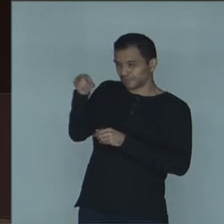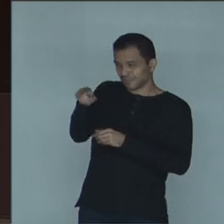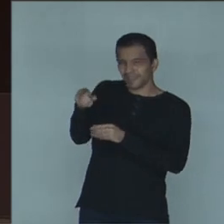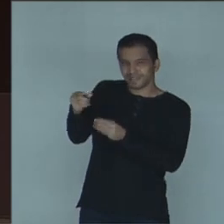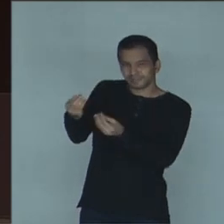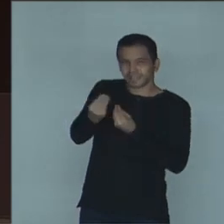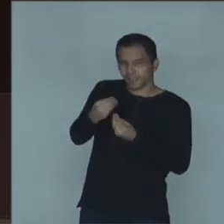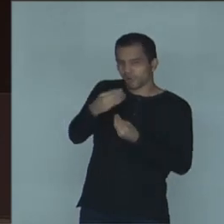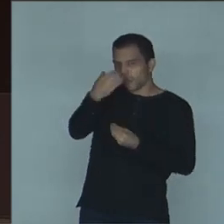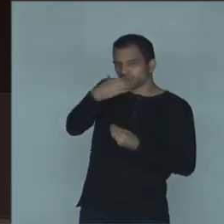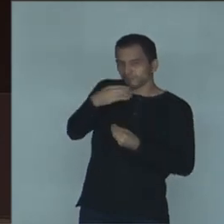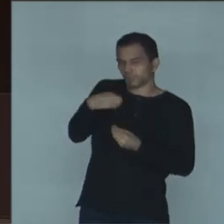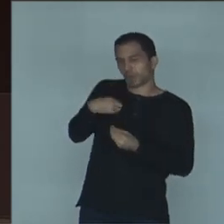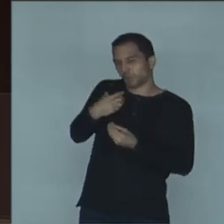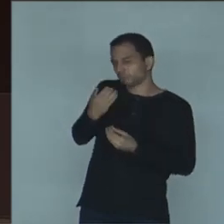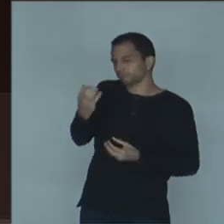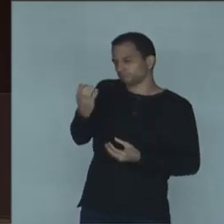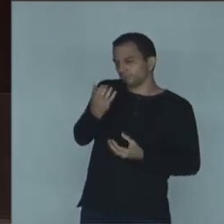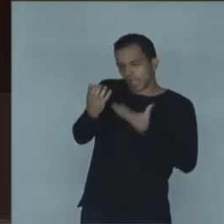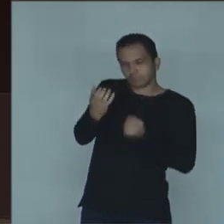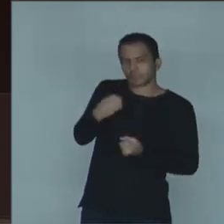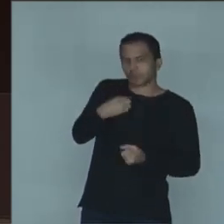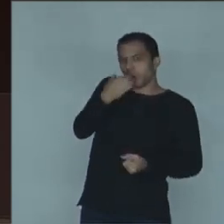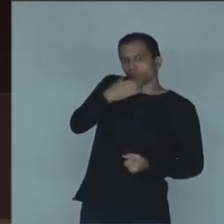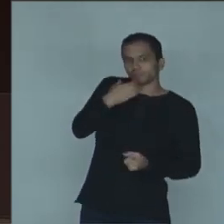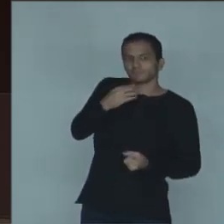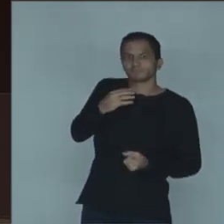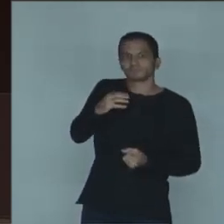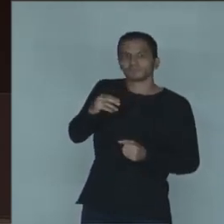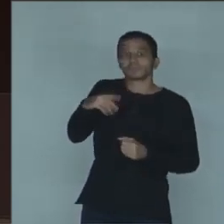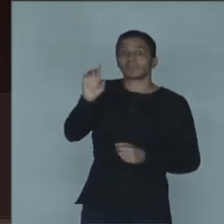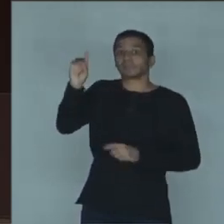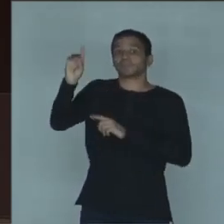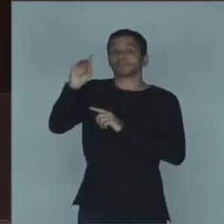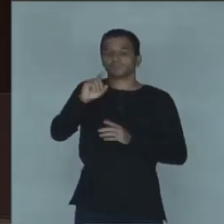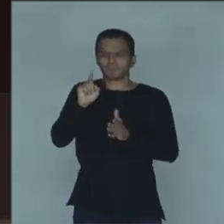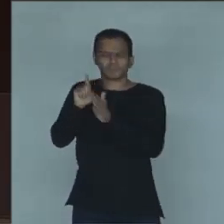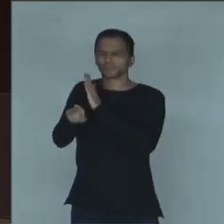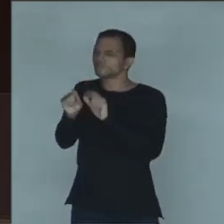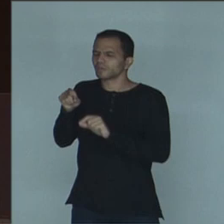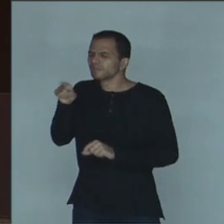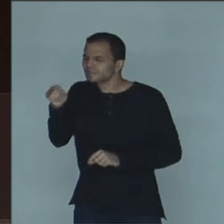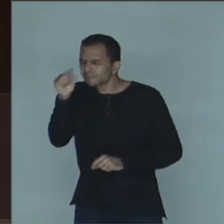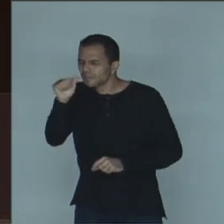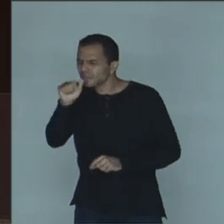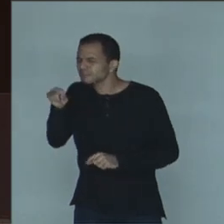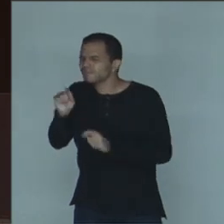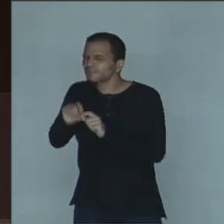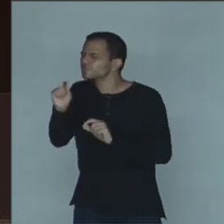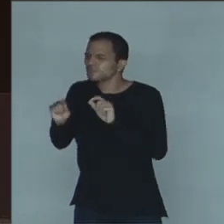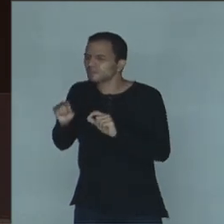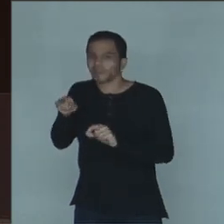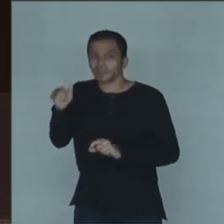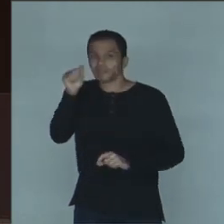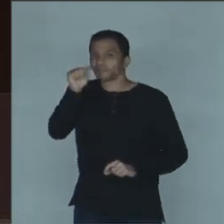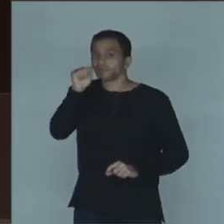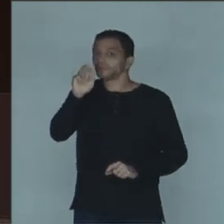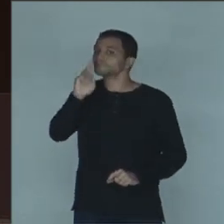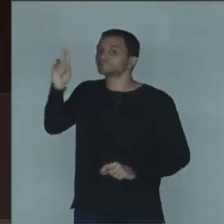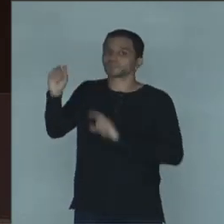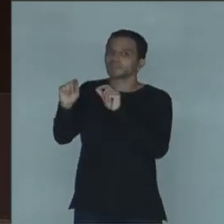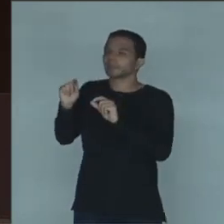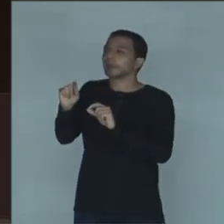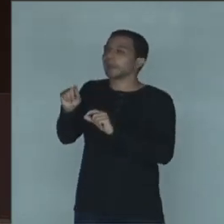da árvore e eu comi o Senhor Deus perguntou então a mulher que foi que você fez respondeu a mulher